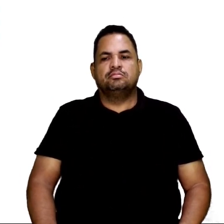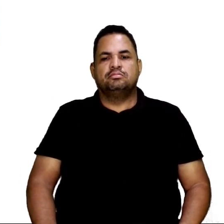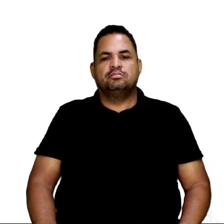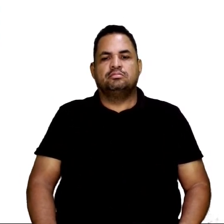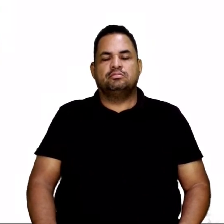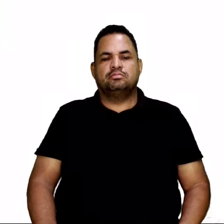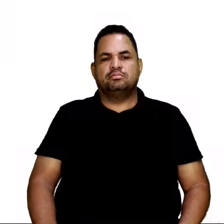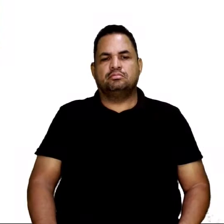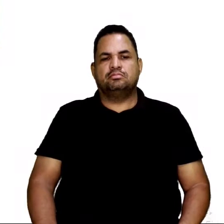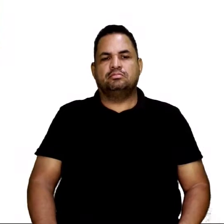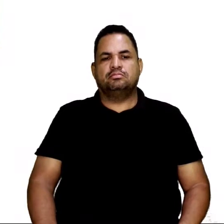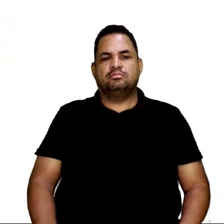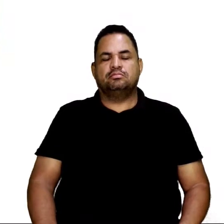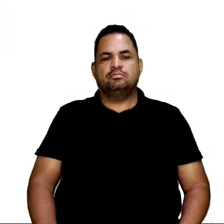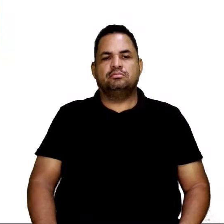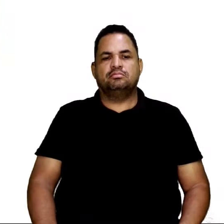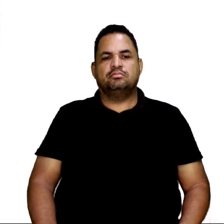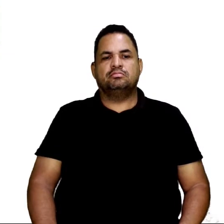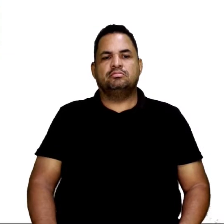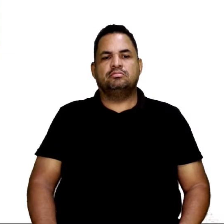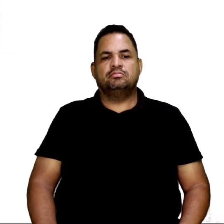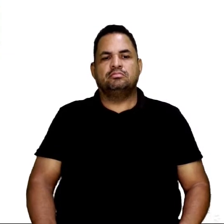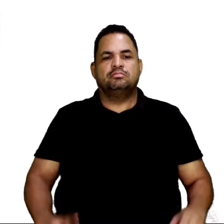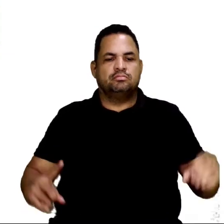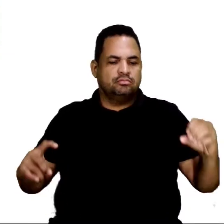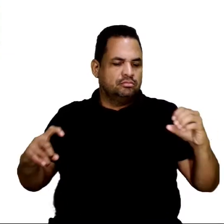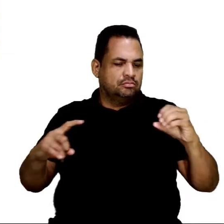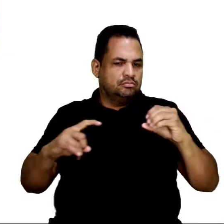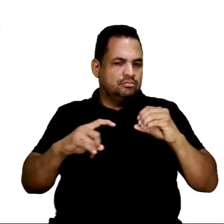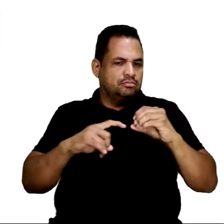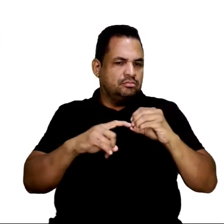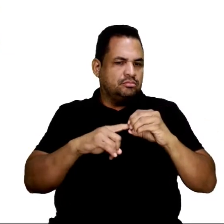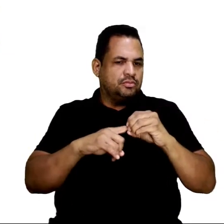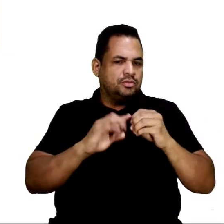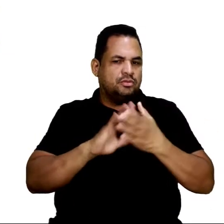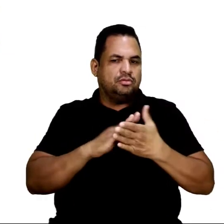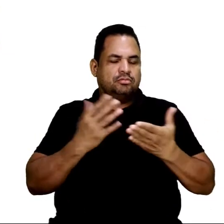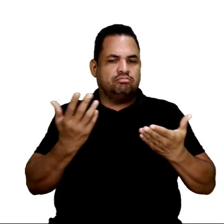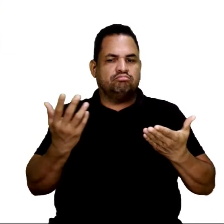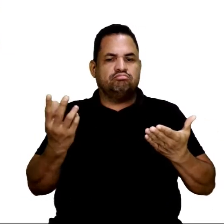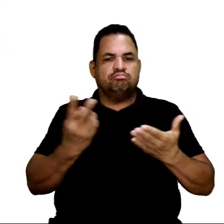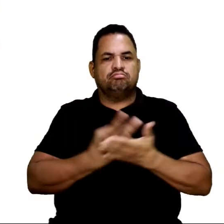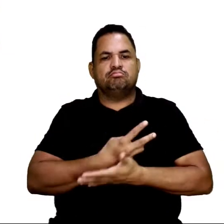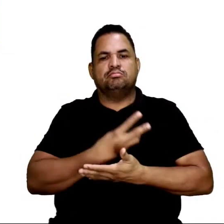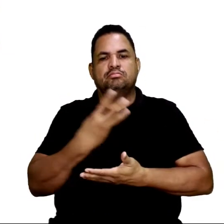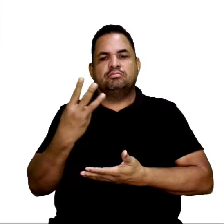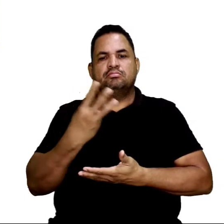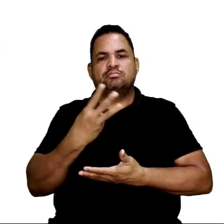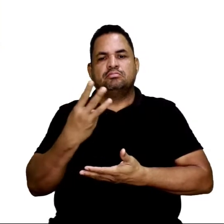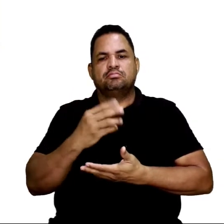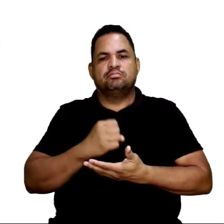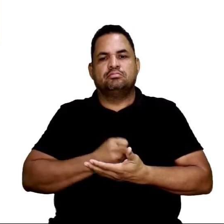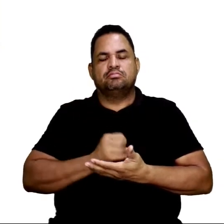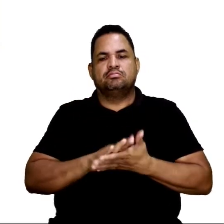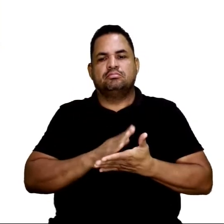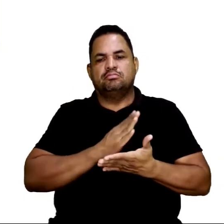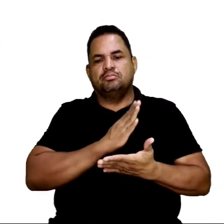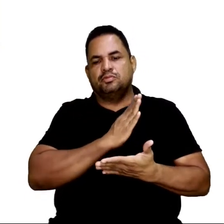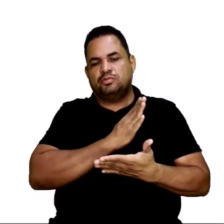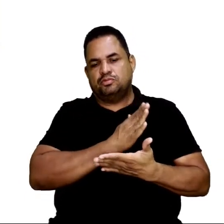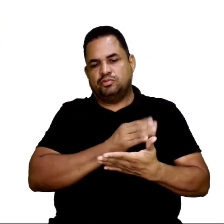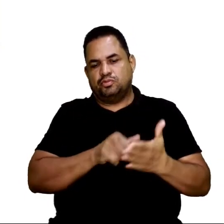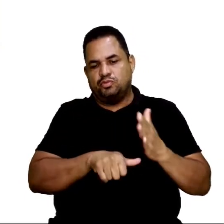lá. A fecundação ocorre na terceira porção da tuba uterina. Então, nós temos o início, o meio